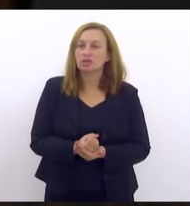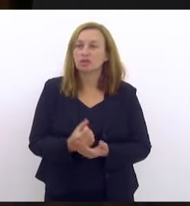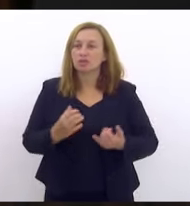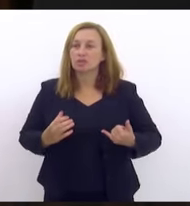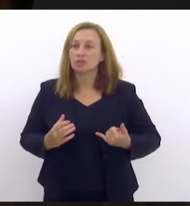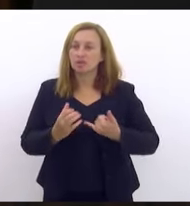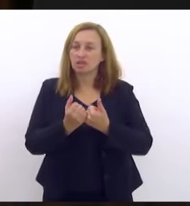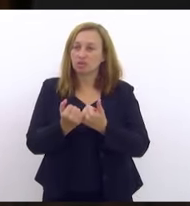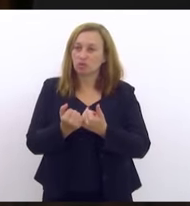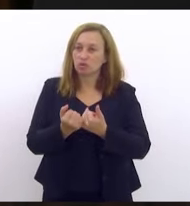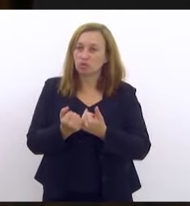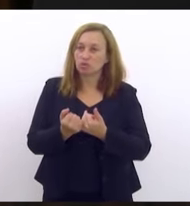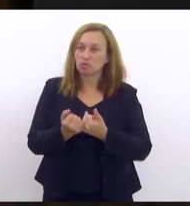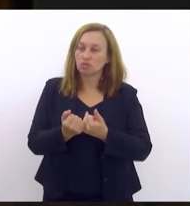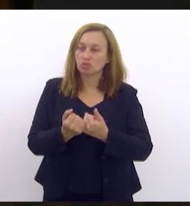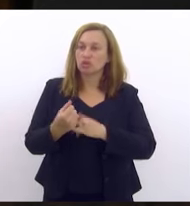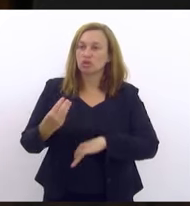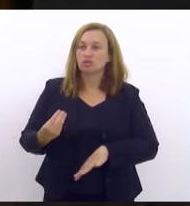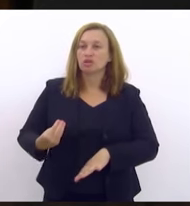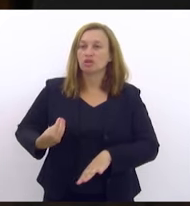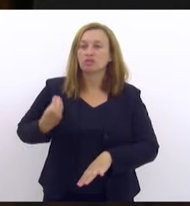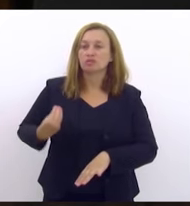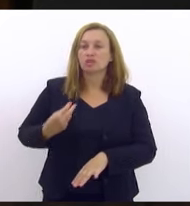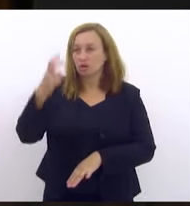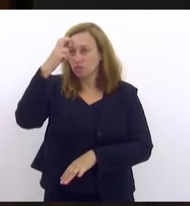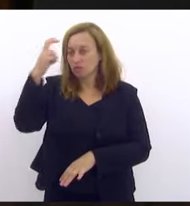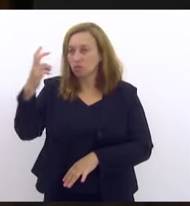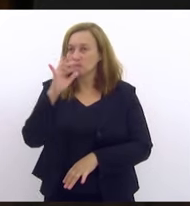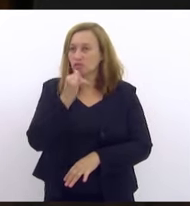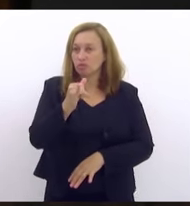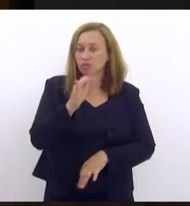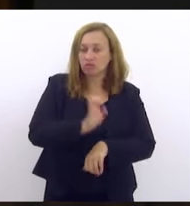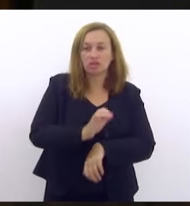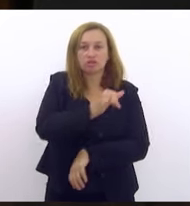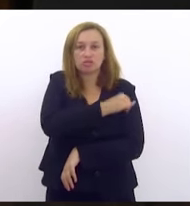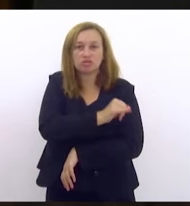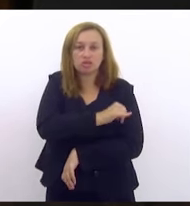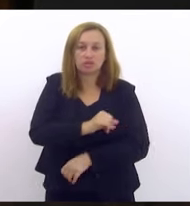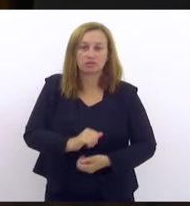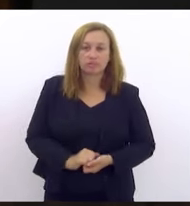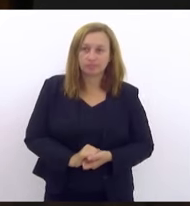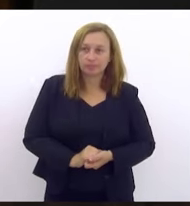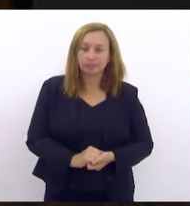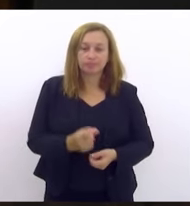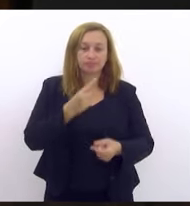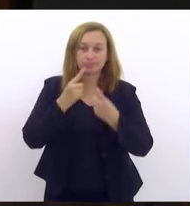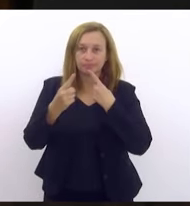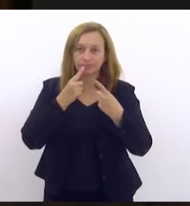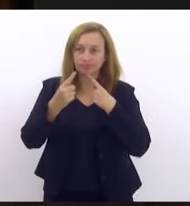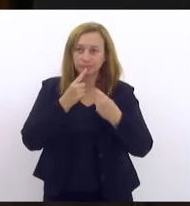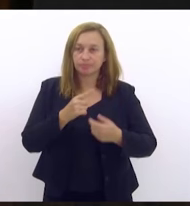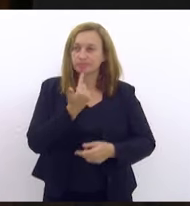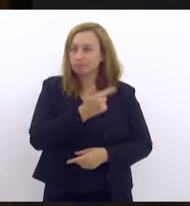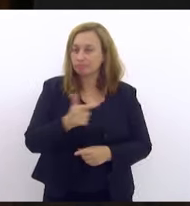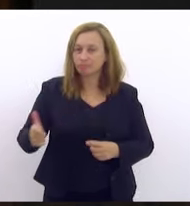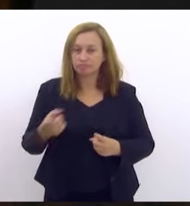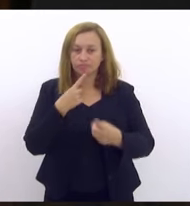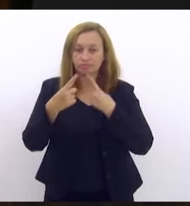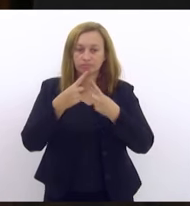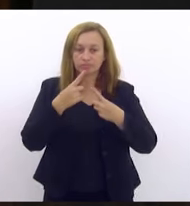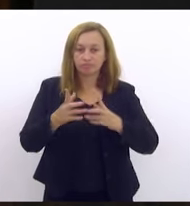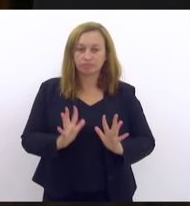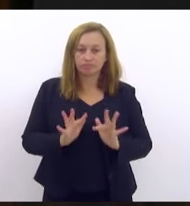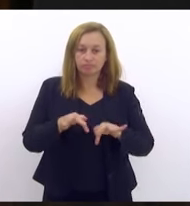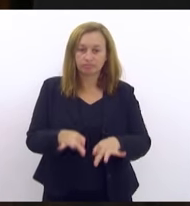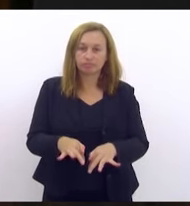vivo, da cultura fluminense no âmbito do Estado do Rio de Janeiro. Em discussão, não havendo quem queira discutir,